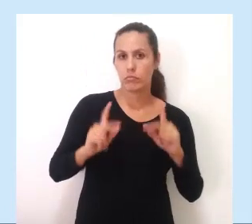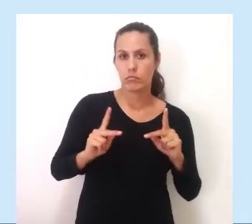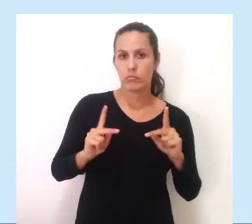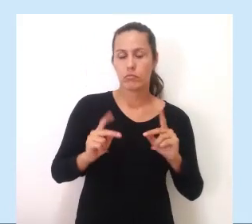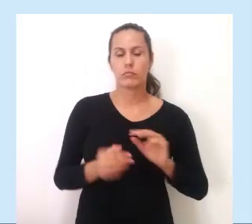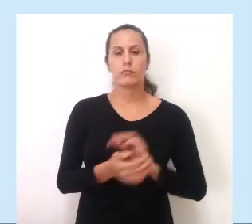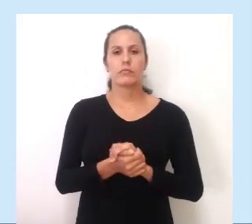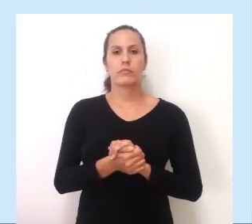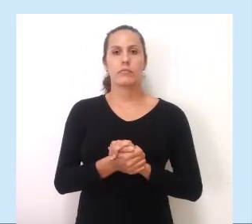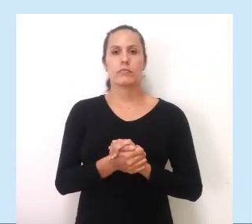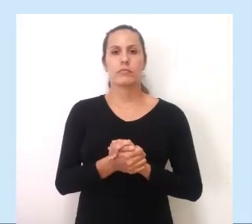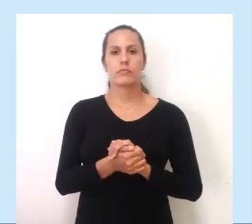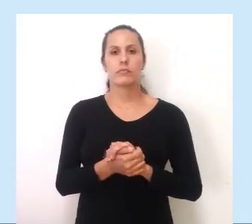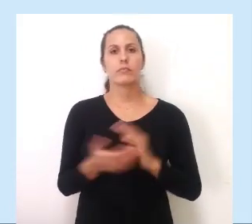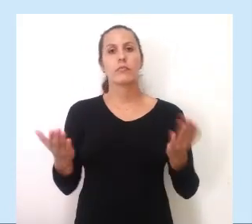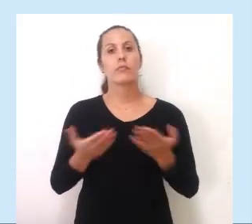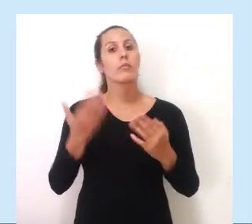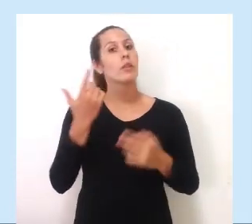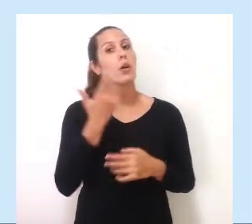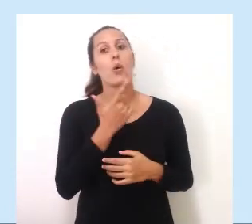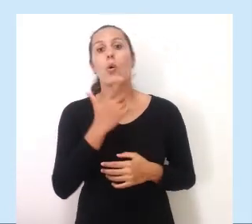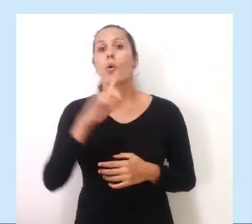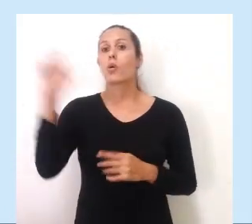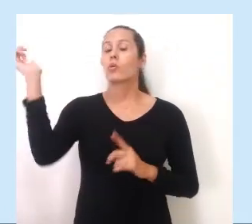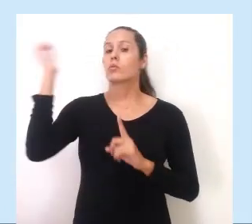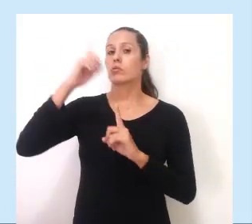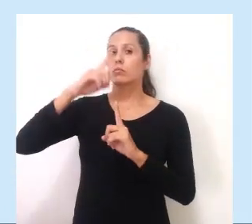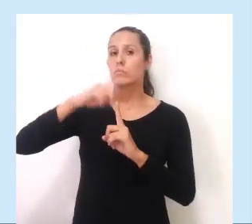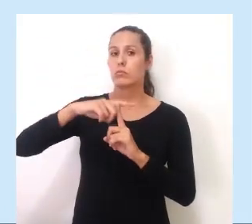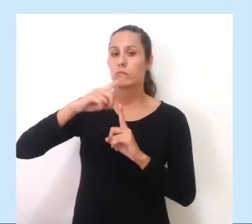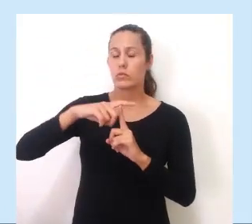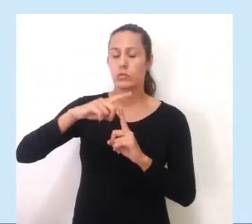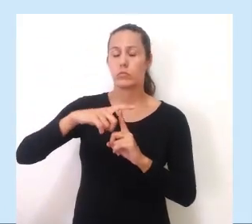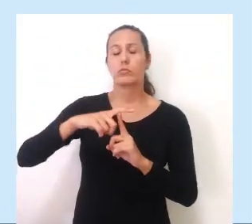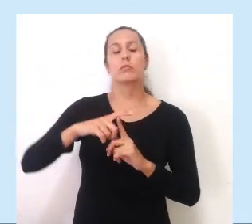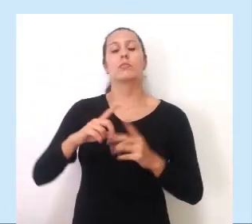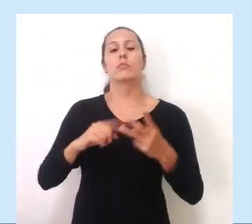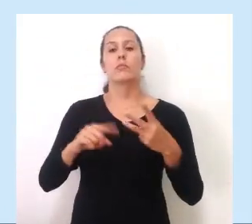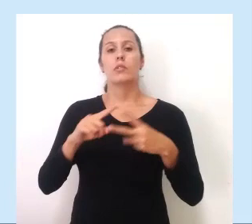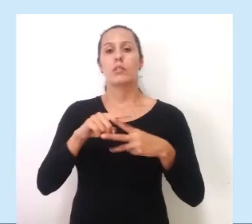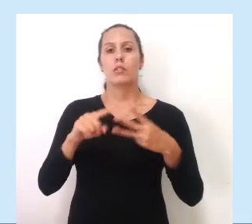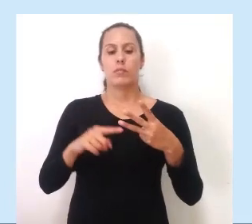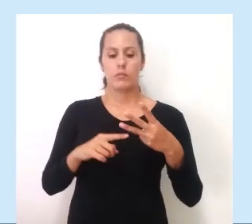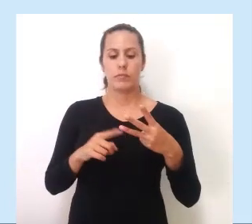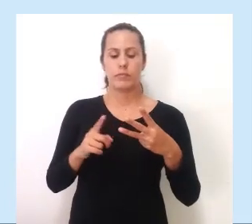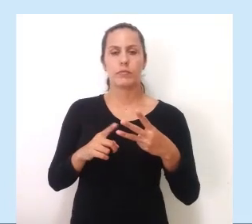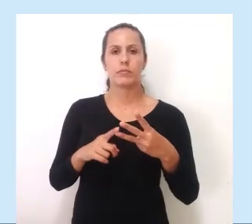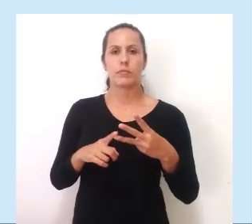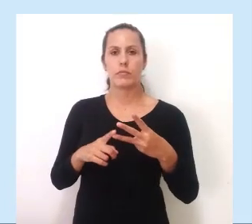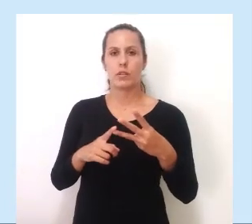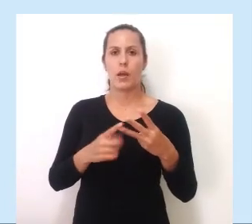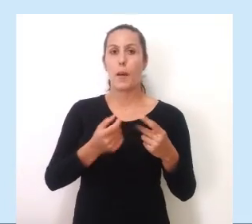conjunto, tá bom? Vamos agora a outro método hormonal.